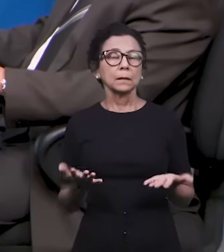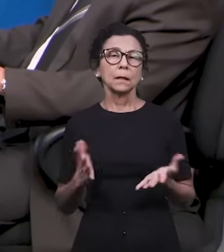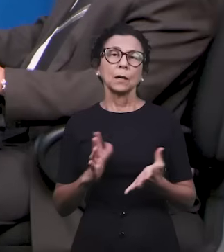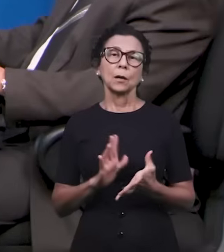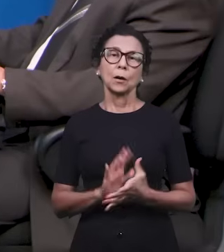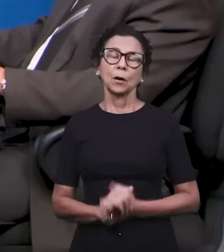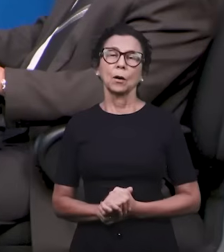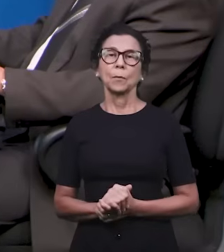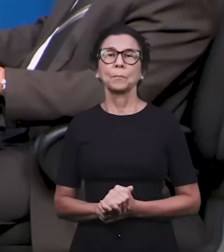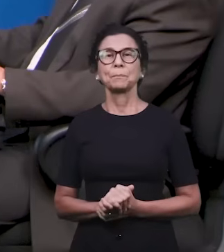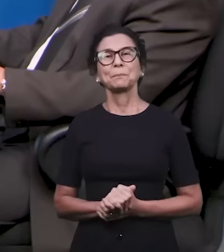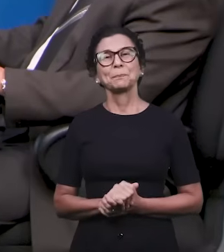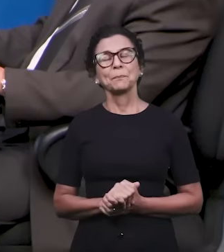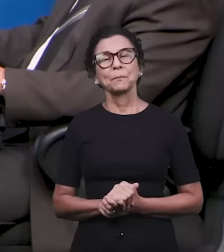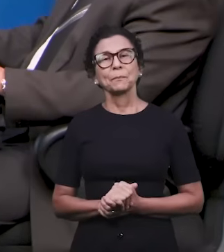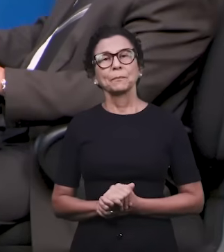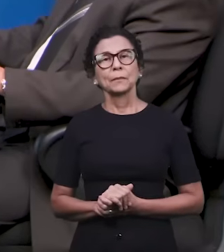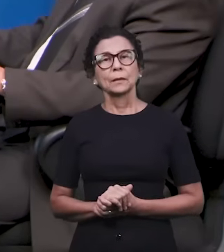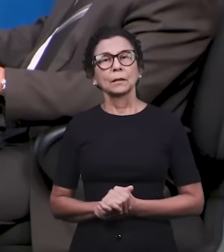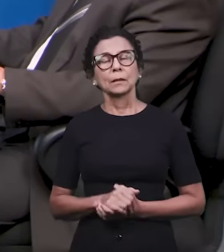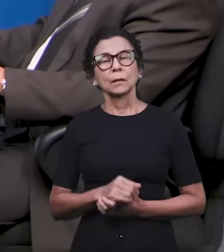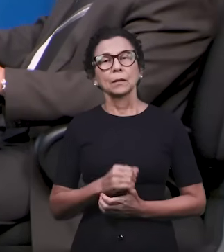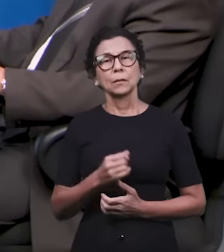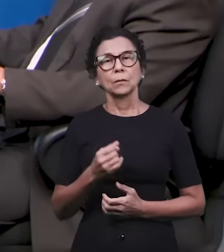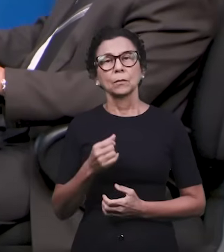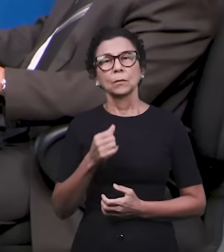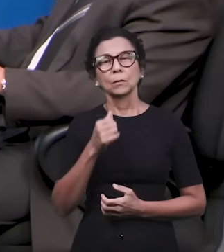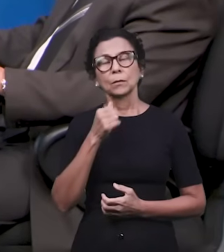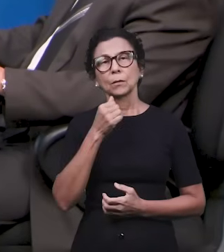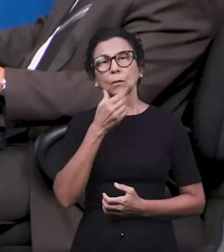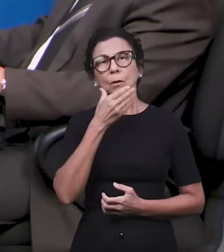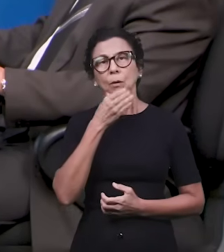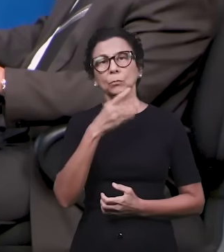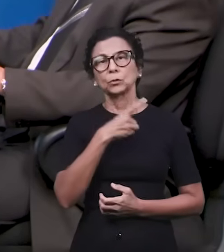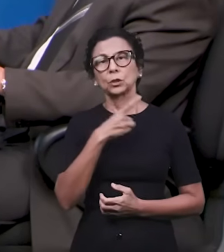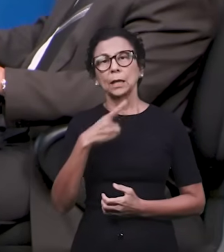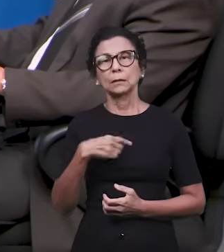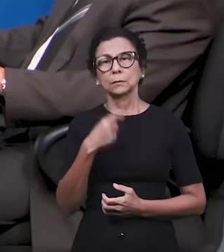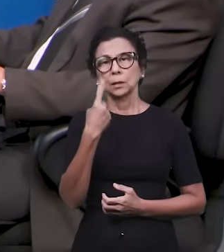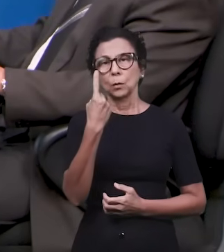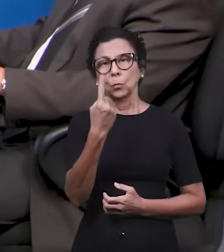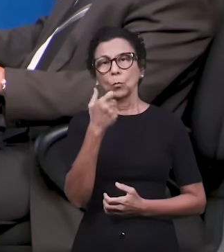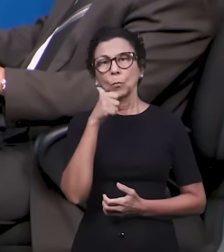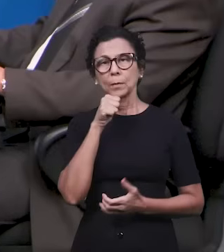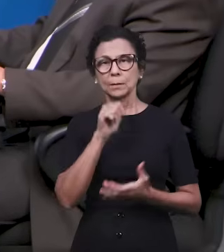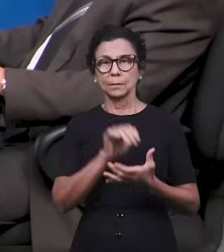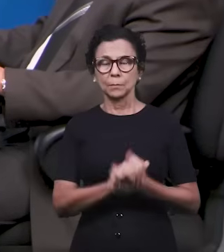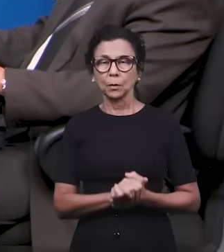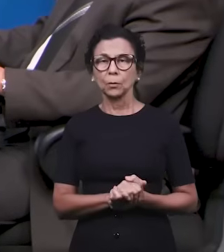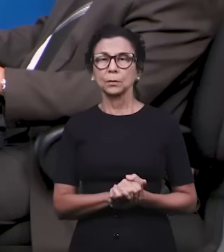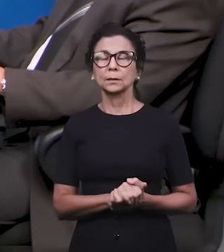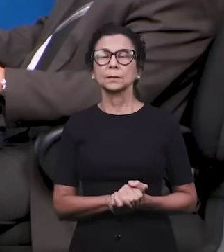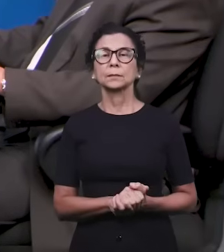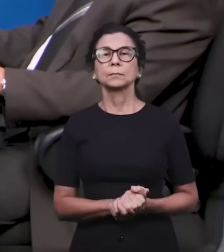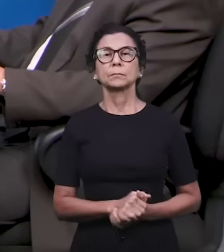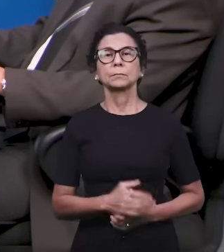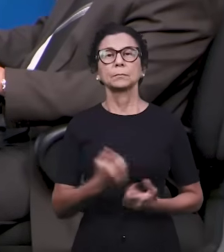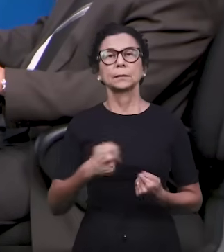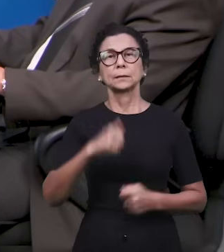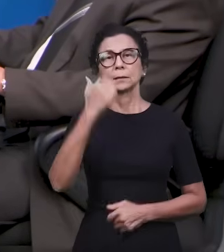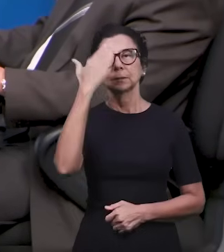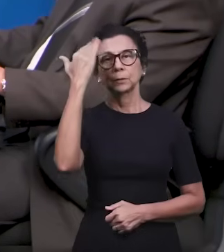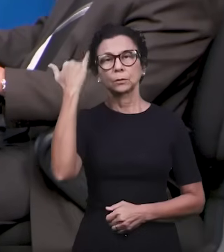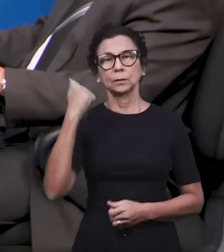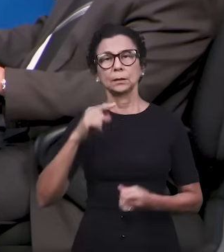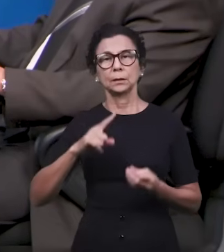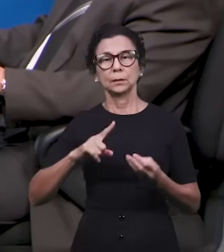seja marido de uma só esposa, a palavra do Senhor nos fala ali, né, das características do diácono, né, além da sabedoria, e ser